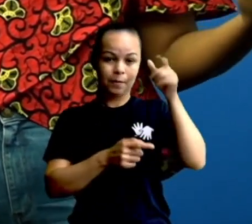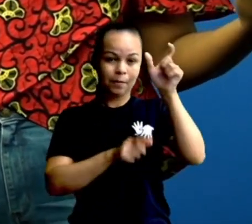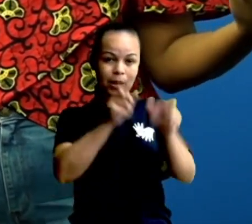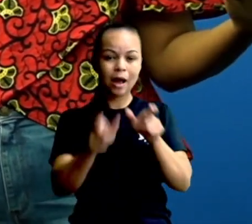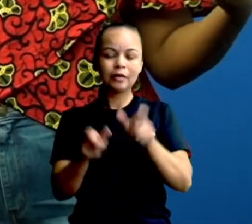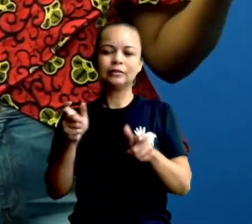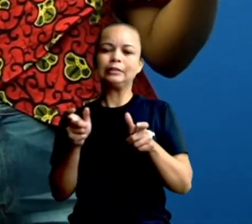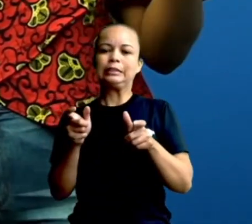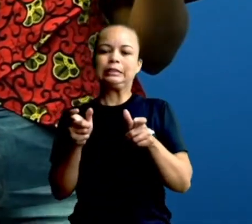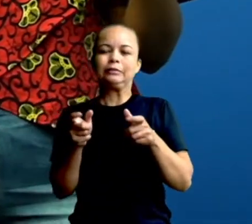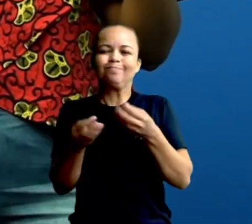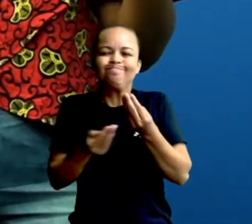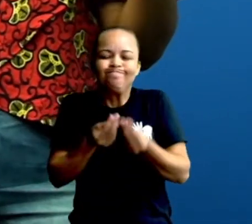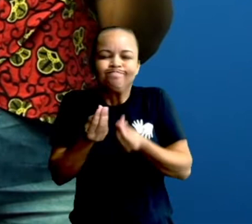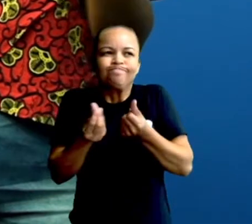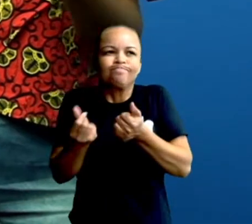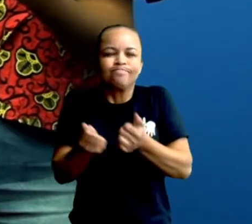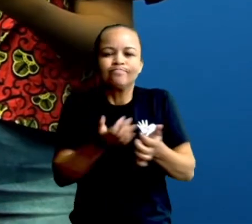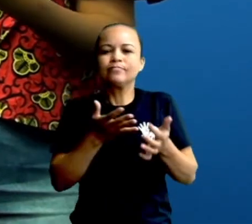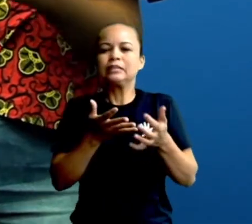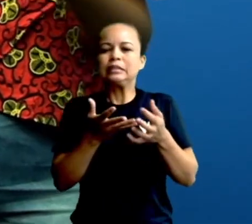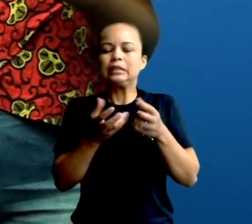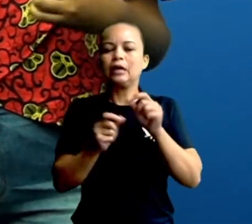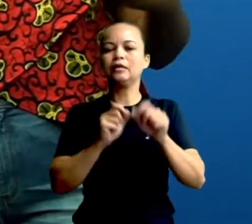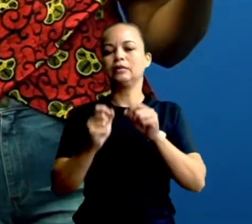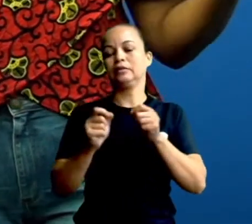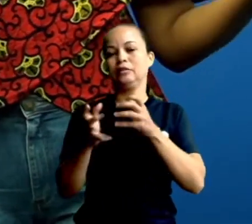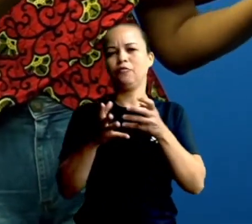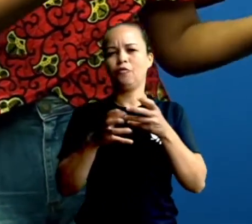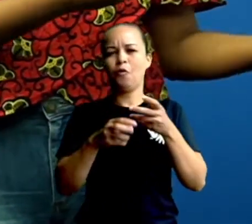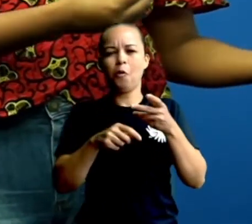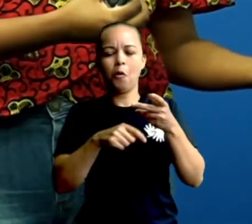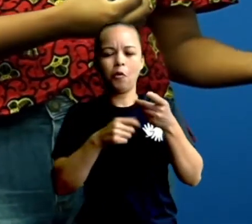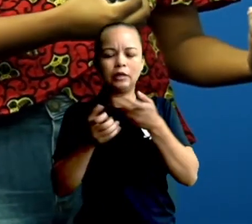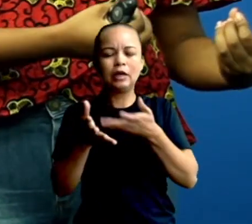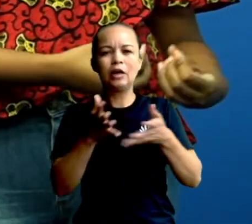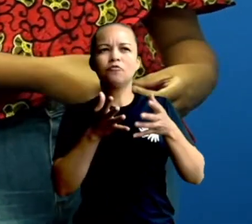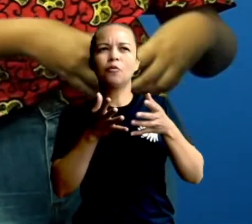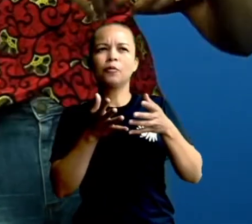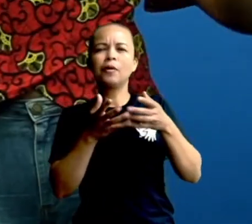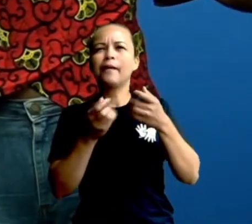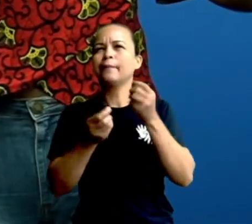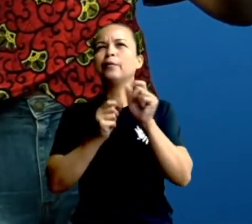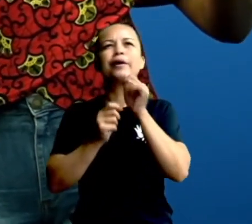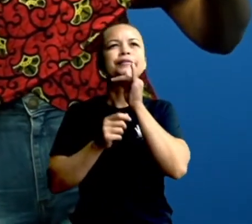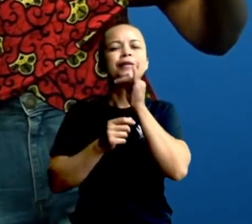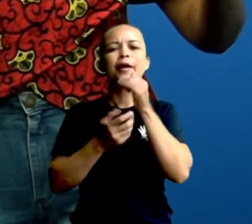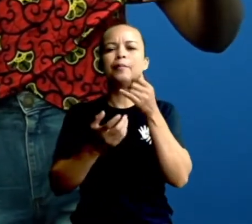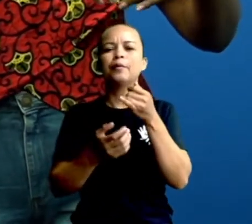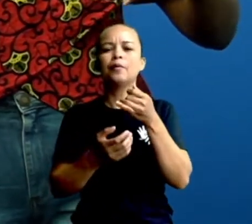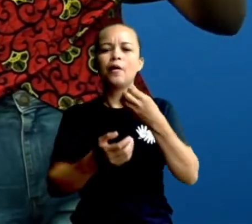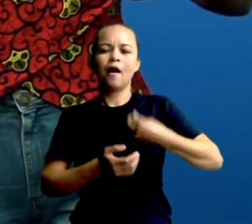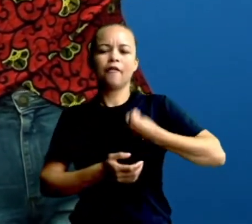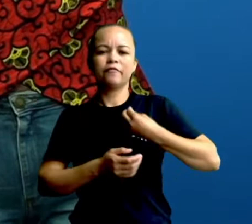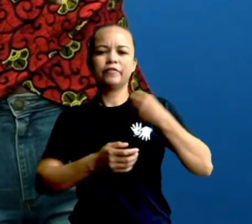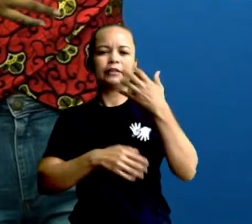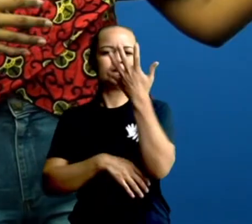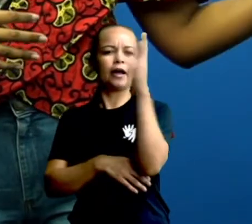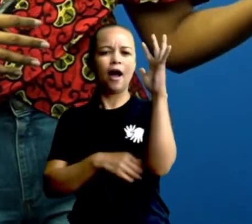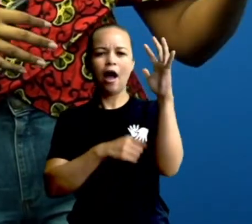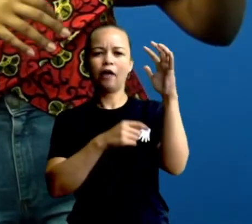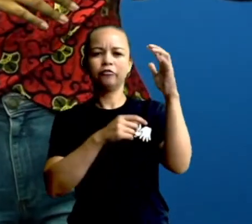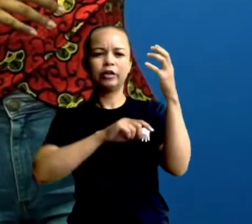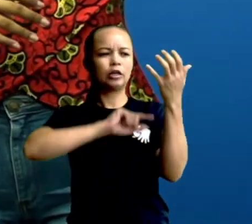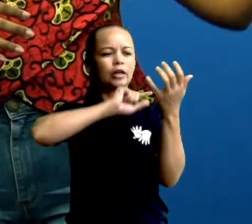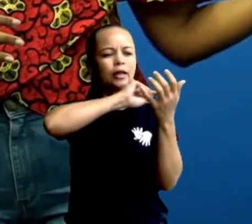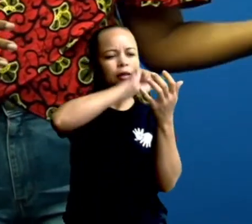foi suprimida, que se eu for em busca da minha árvore genealógica para saber quem